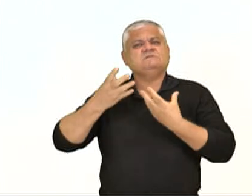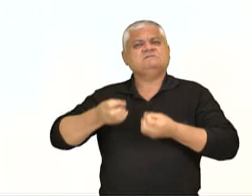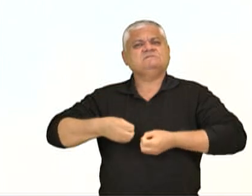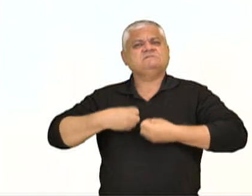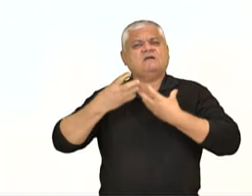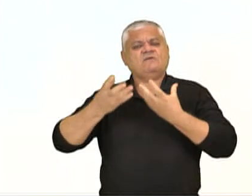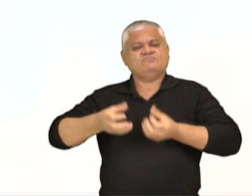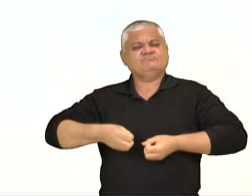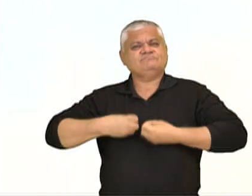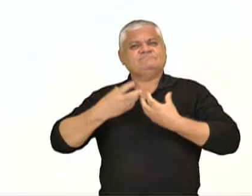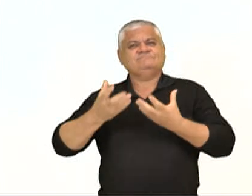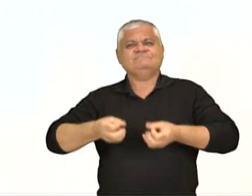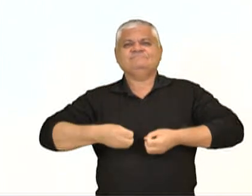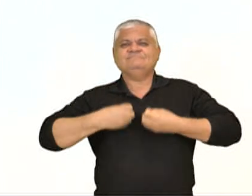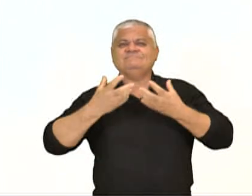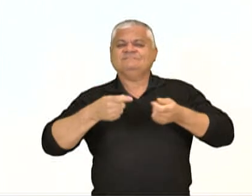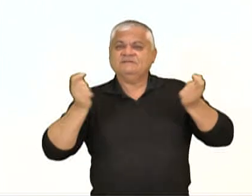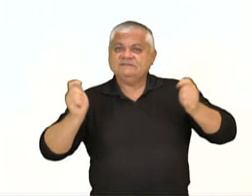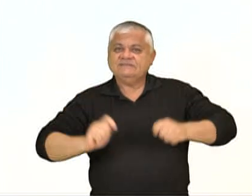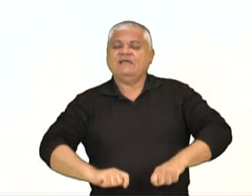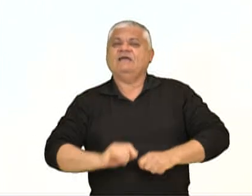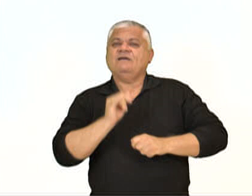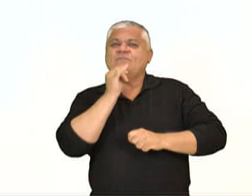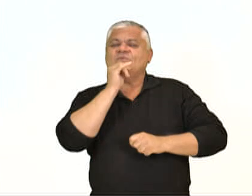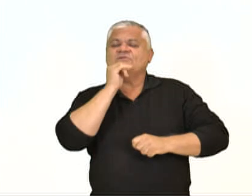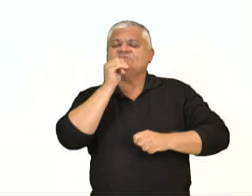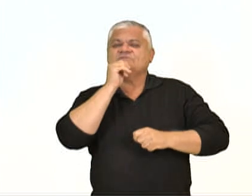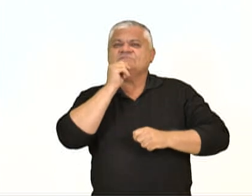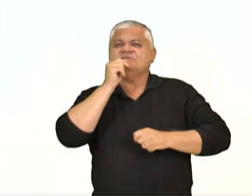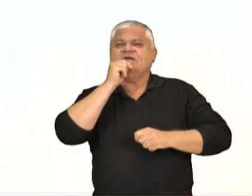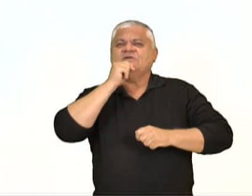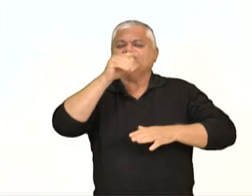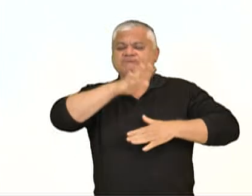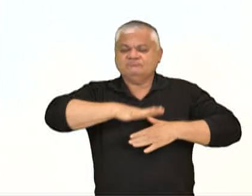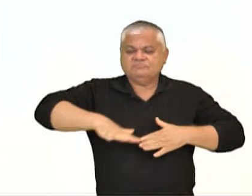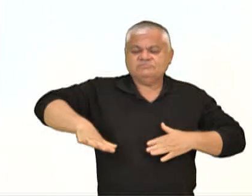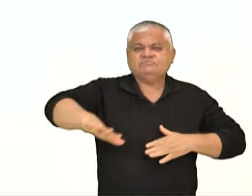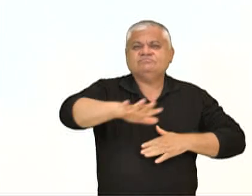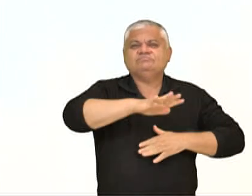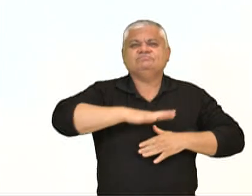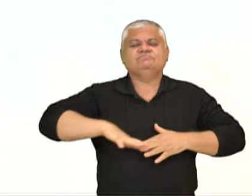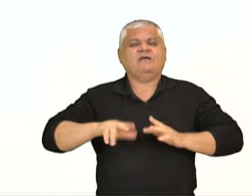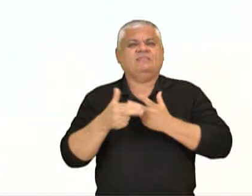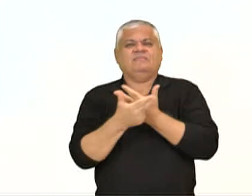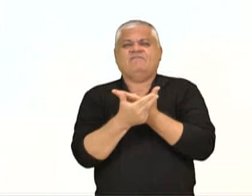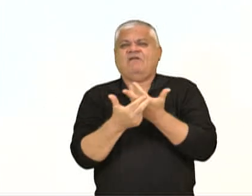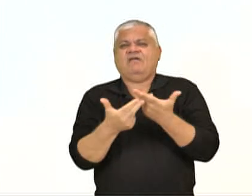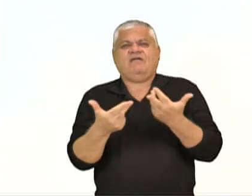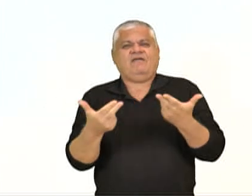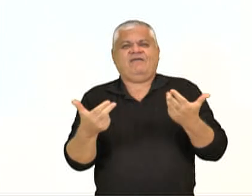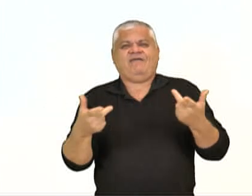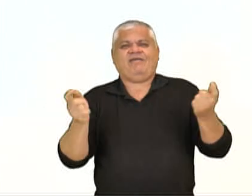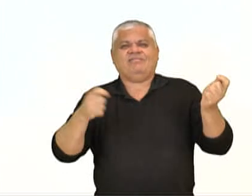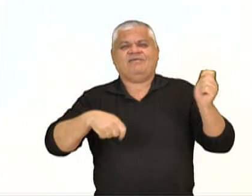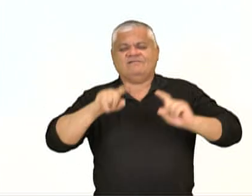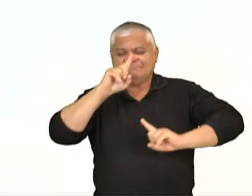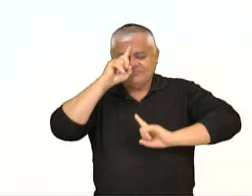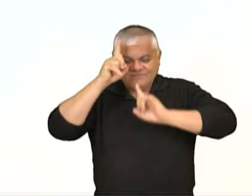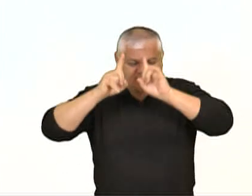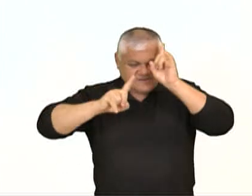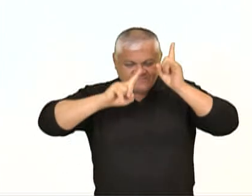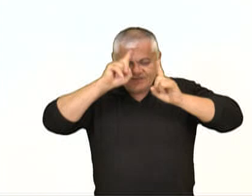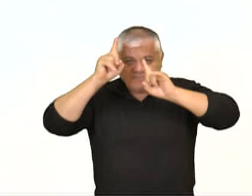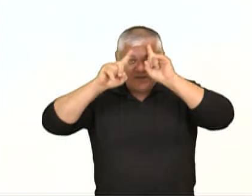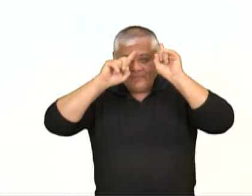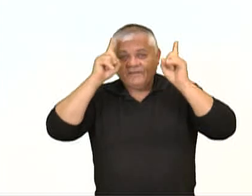se expressar, capaz de projetar no tempo e no espaço as mais diversas potencialidades criativas do ser humano. Olha